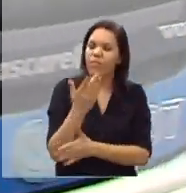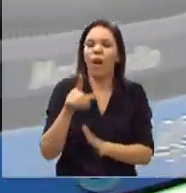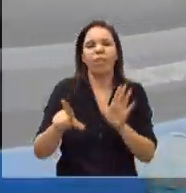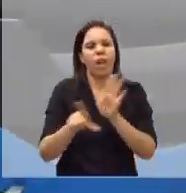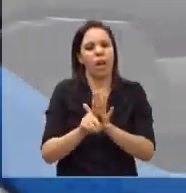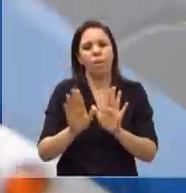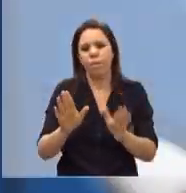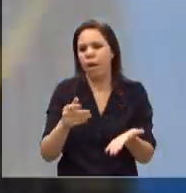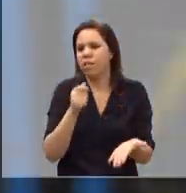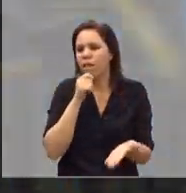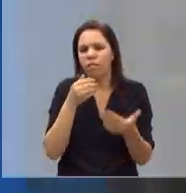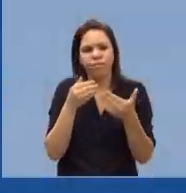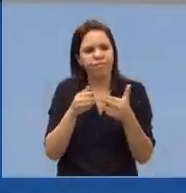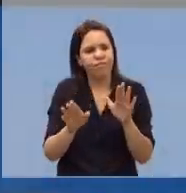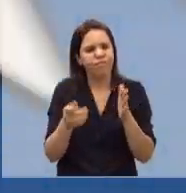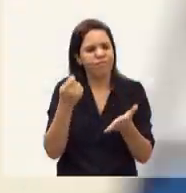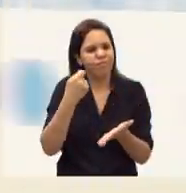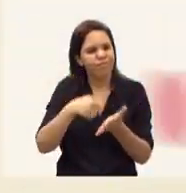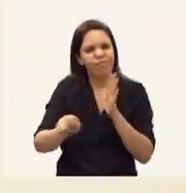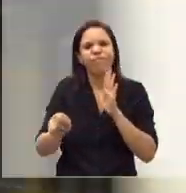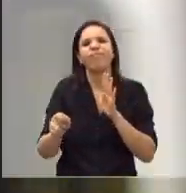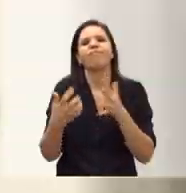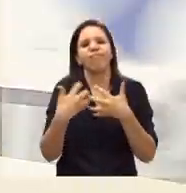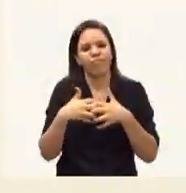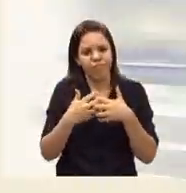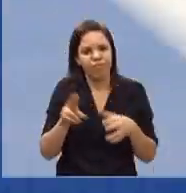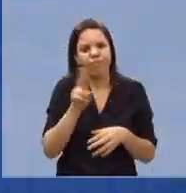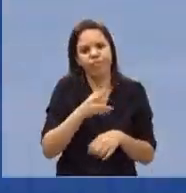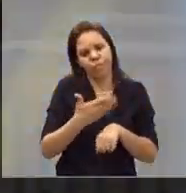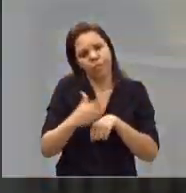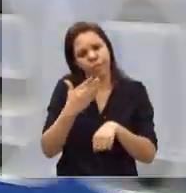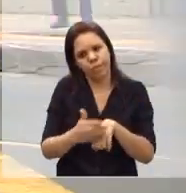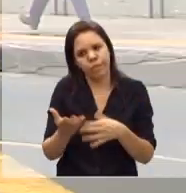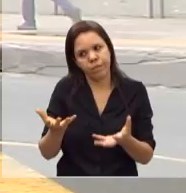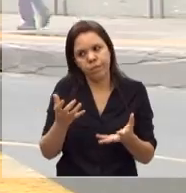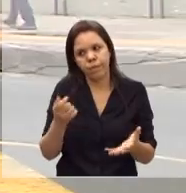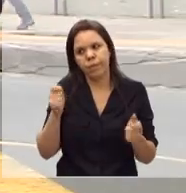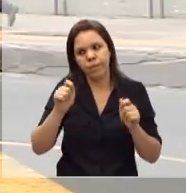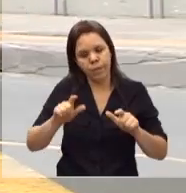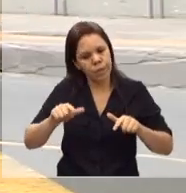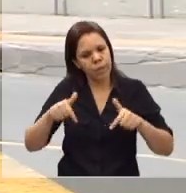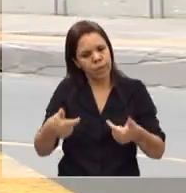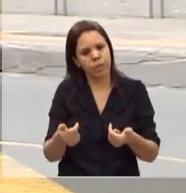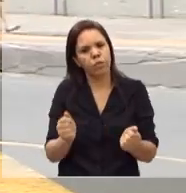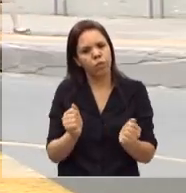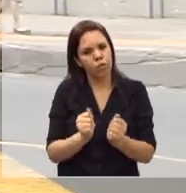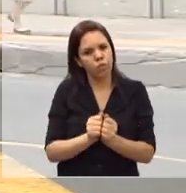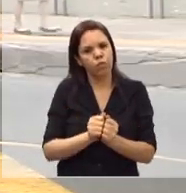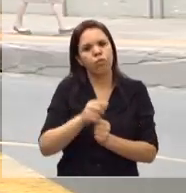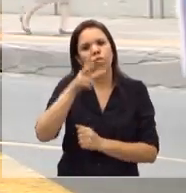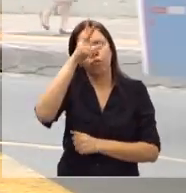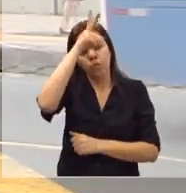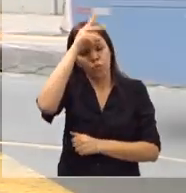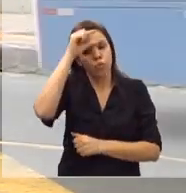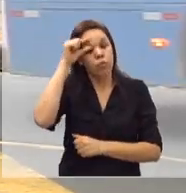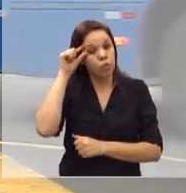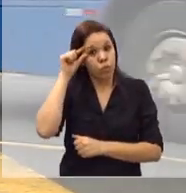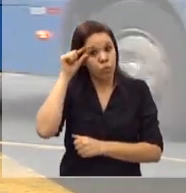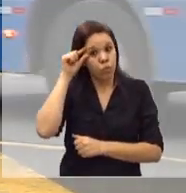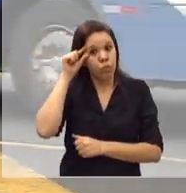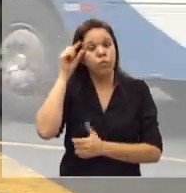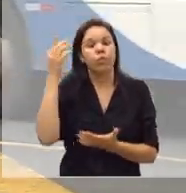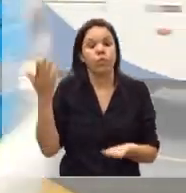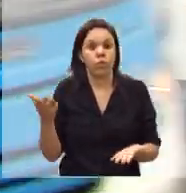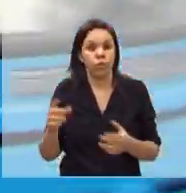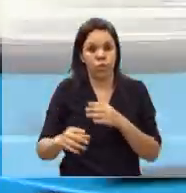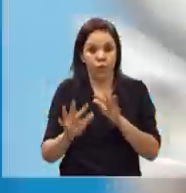não sancionada para poder funcionar na prática. E eu quero batalhar com o prefeito Jonas Donizete até o final do ano que vem, e